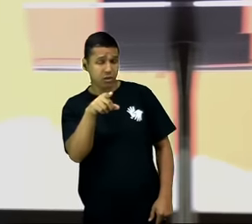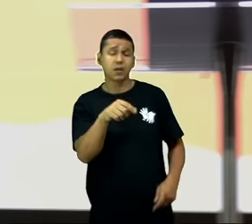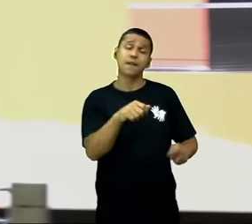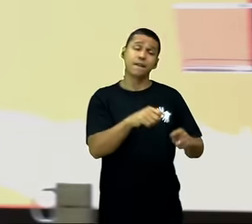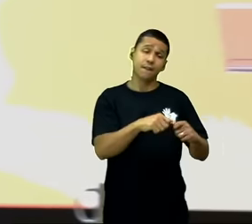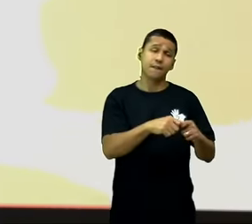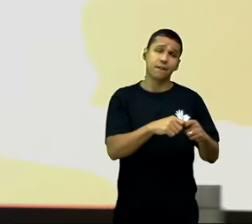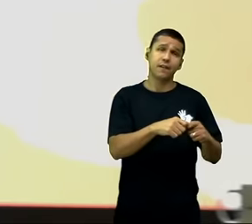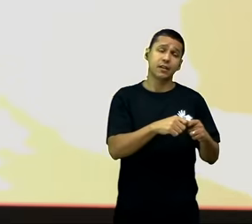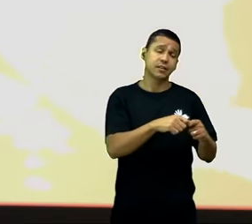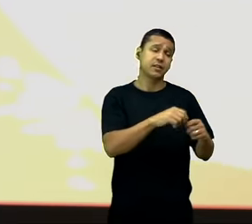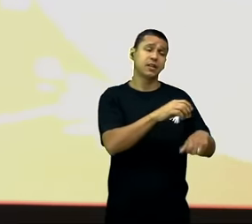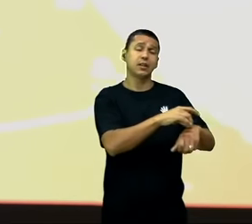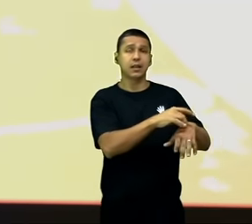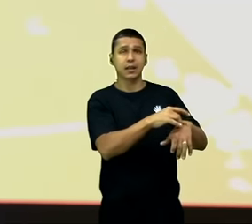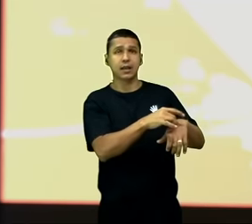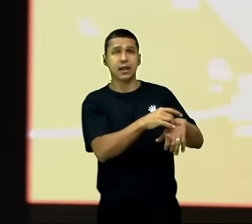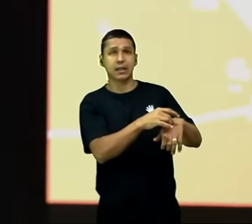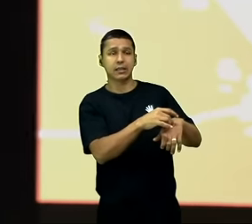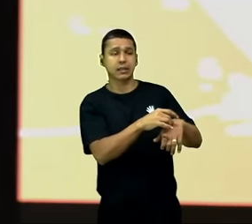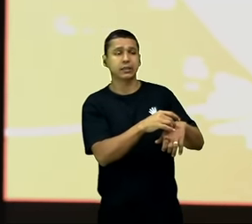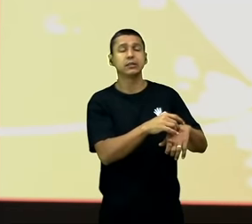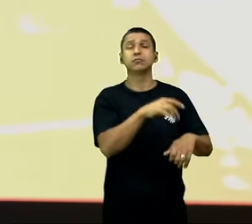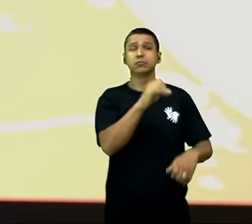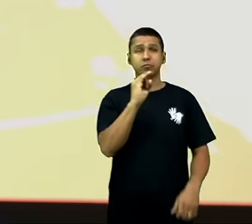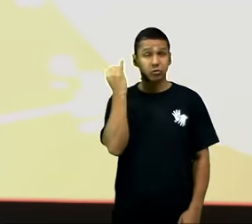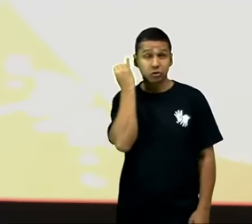o filho gerado na carne. Ismael é o filho da gambiarra.